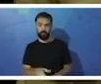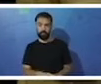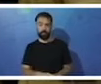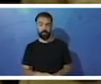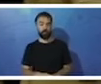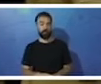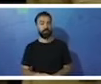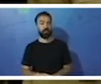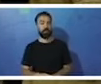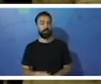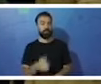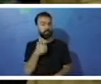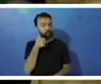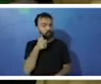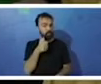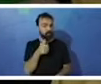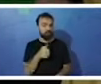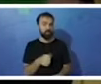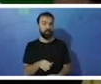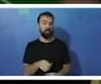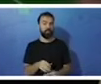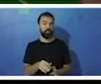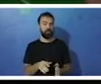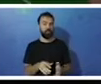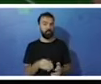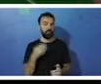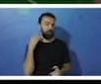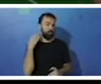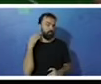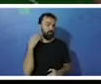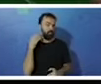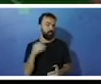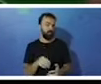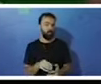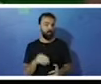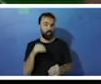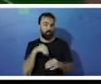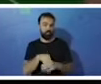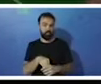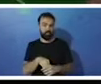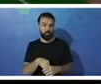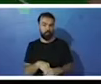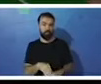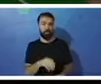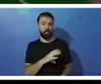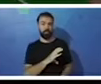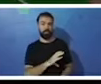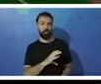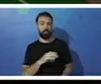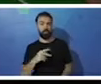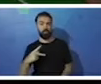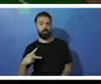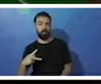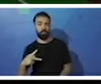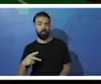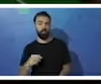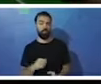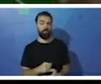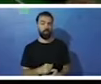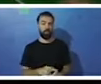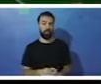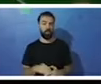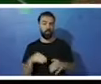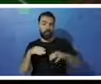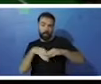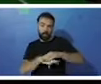valor aproximado que possui em sua conta poupança. Conta poupança é uma conta no banco que serve para você